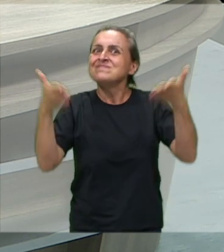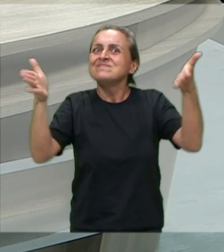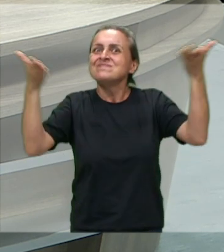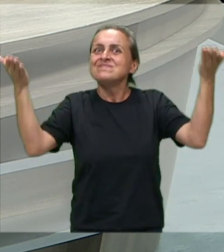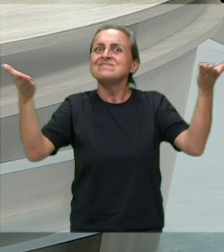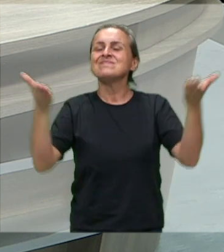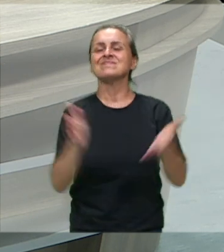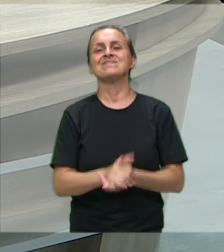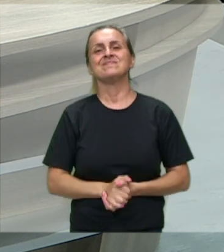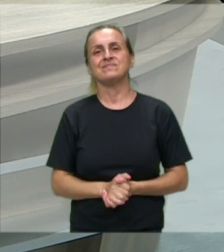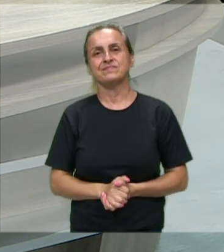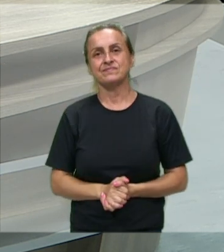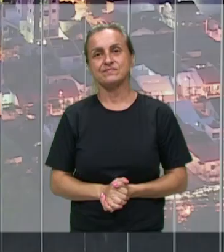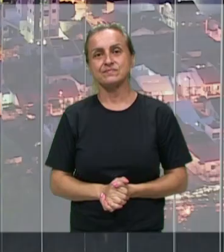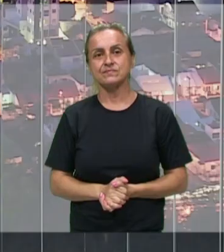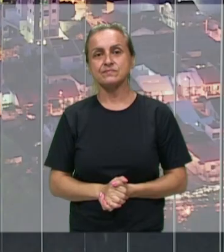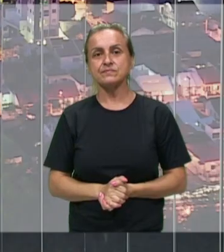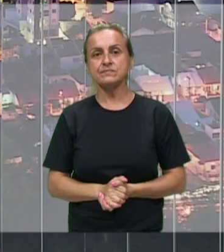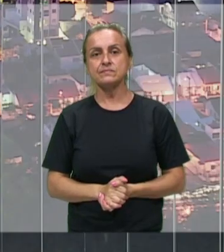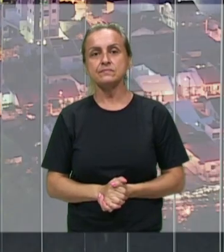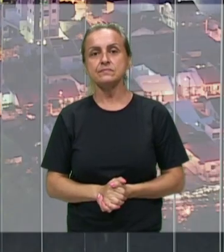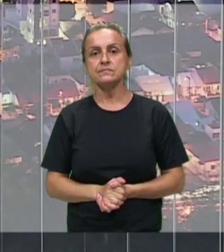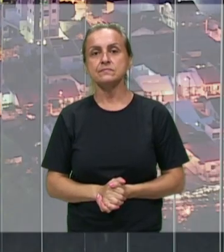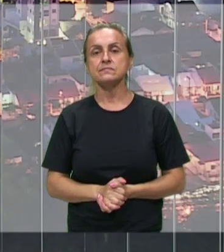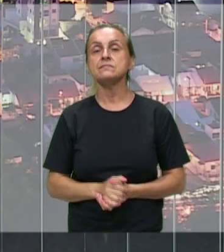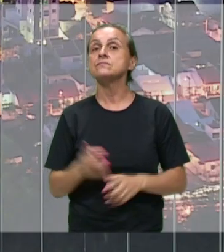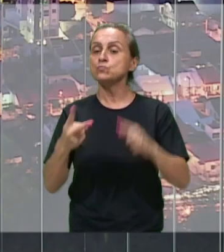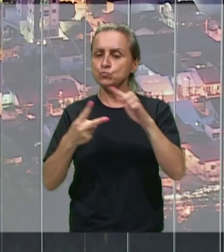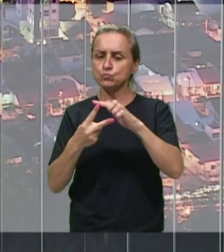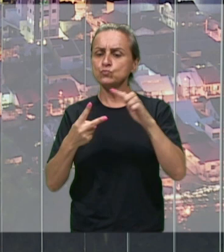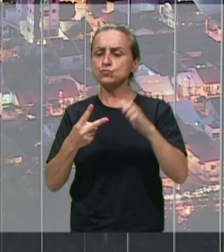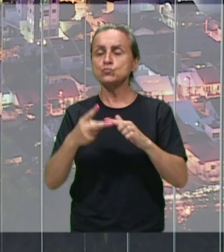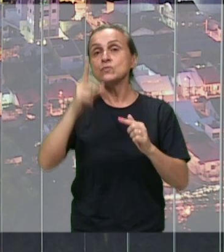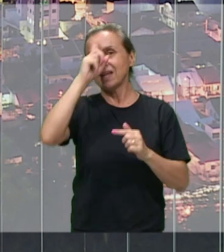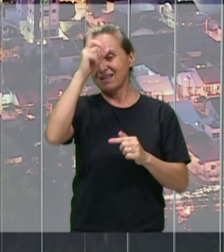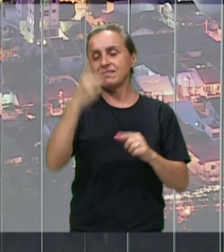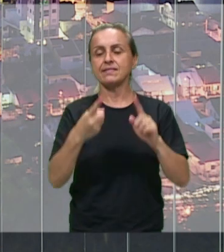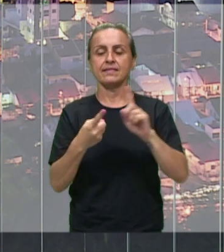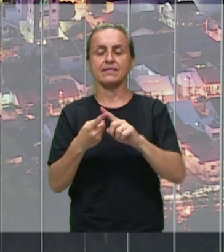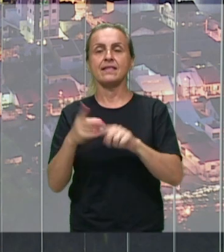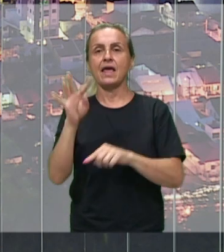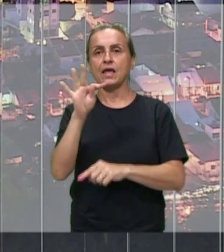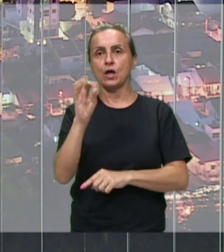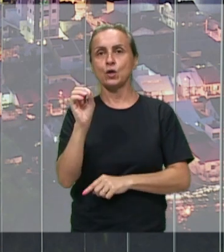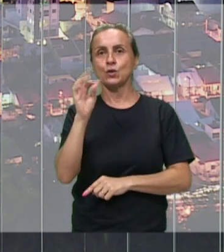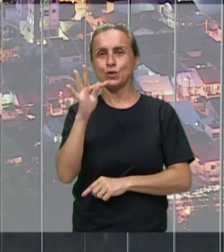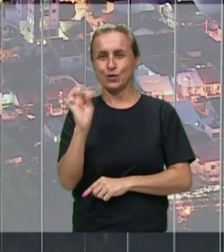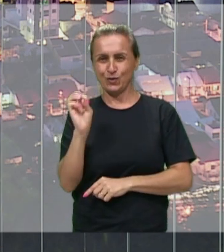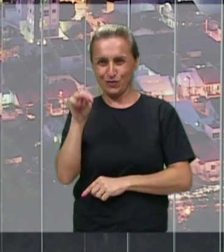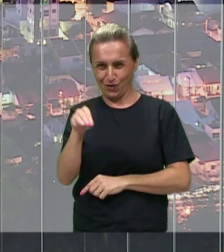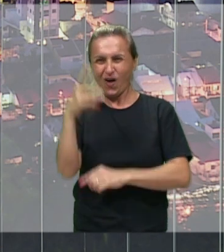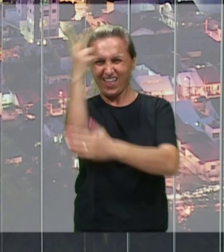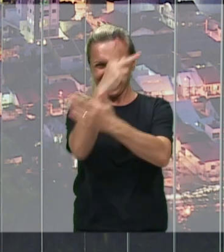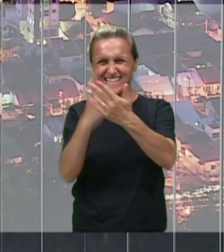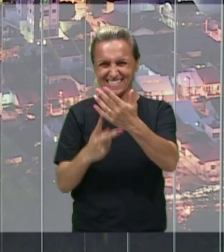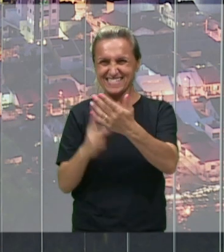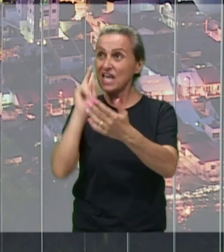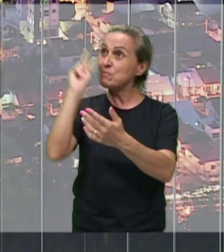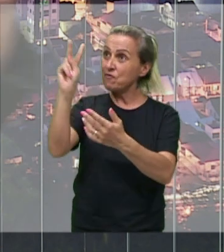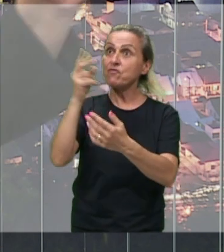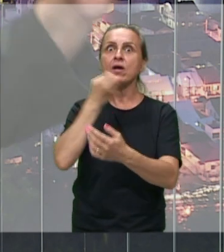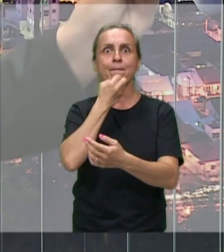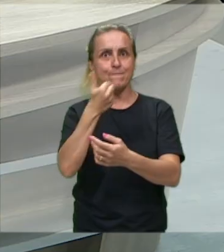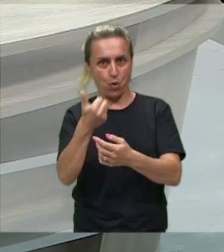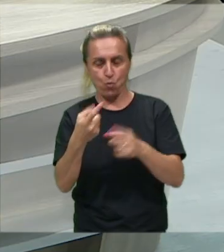de entidade. Tanto uma ideia quanto a outra, a ideia dos totens para identificação do tipo de pescado que